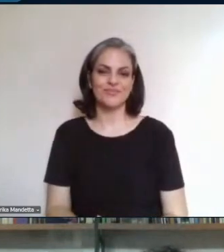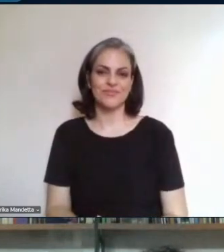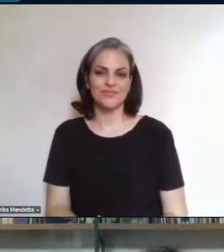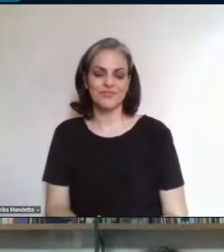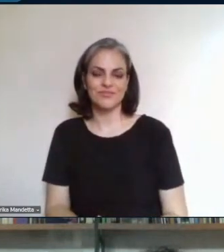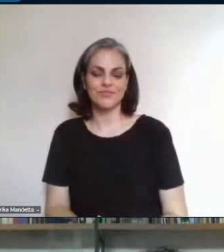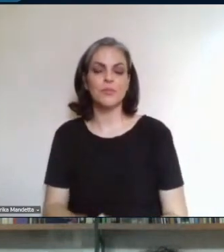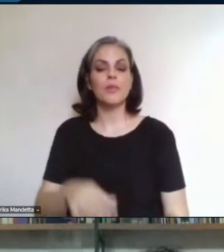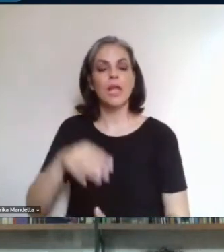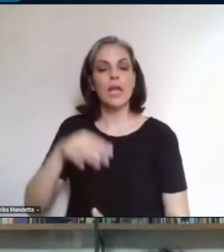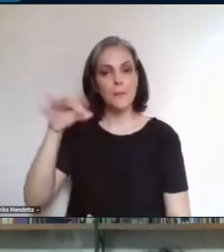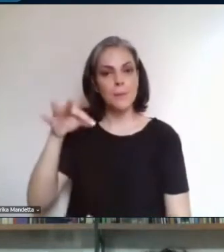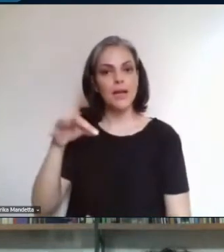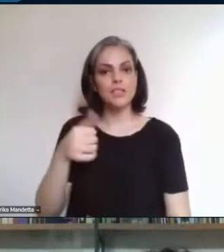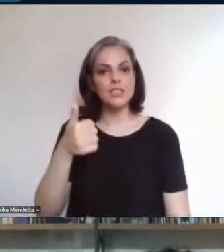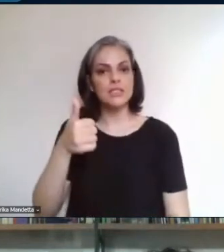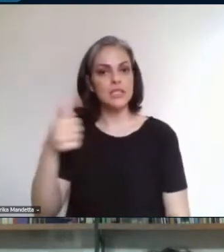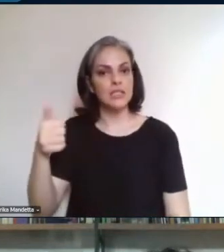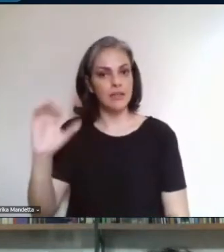Na página 110,